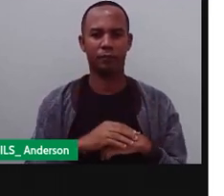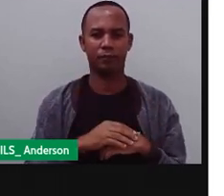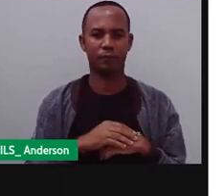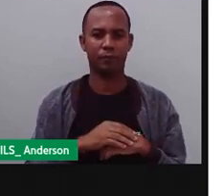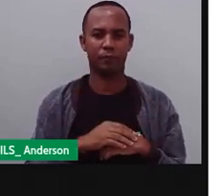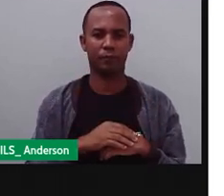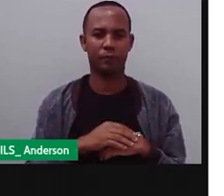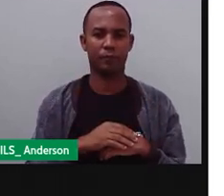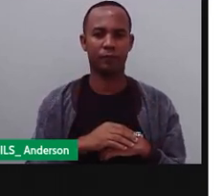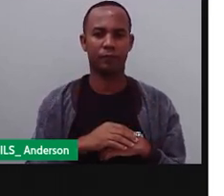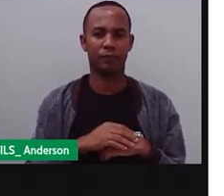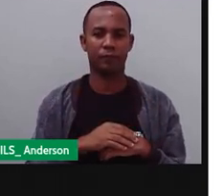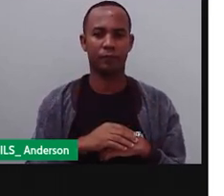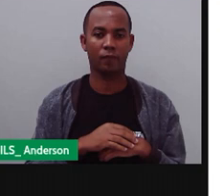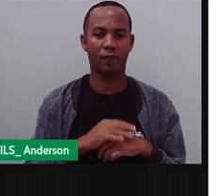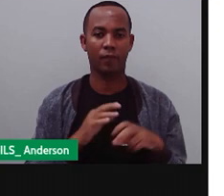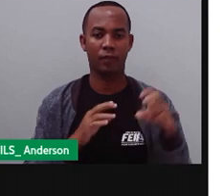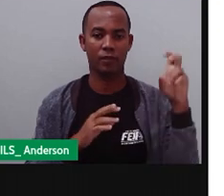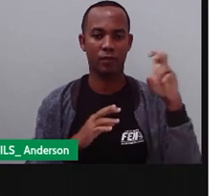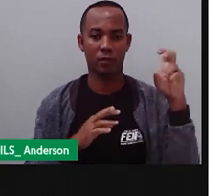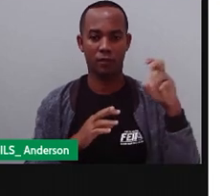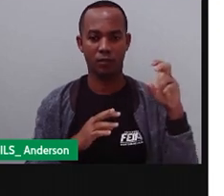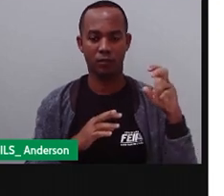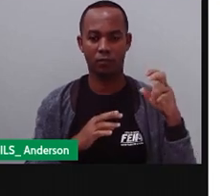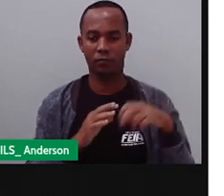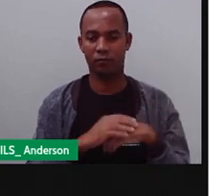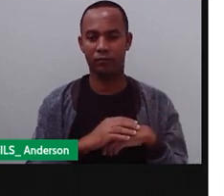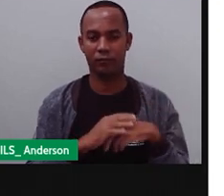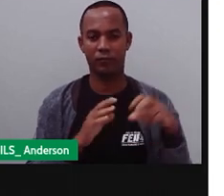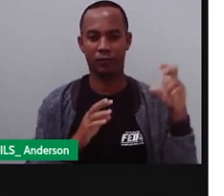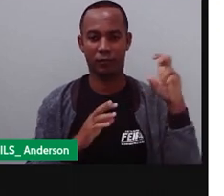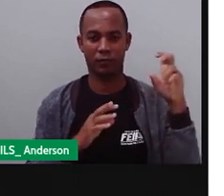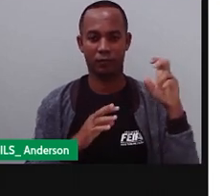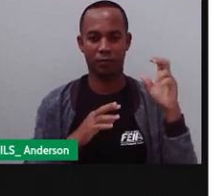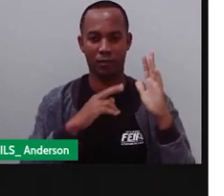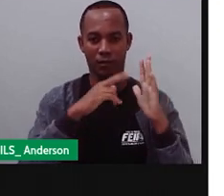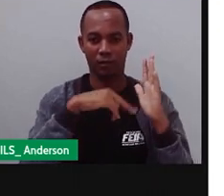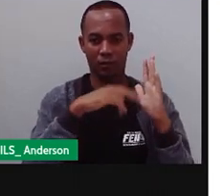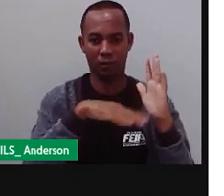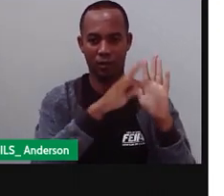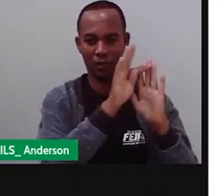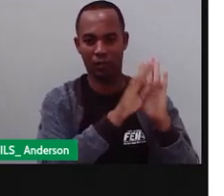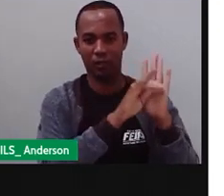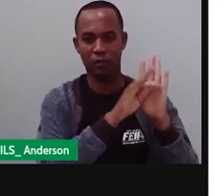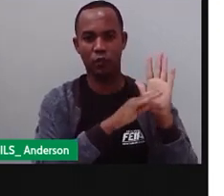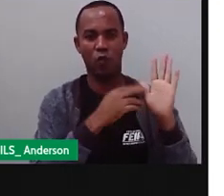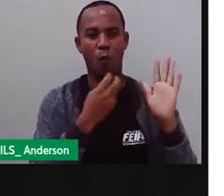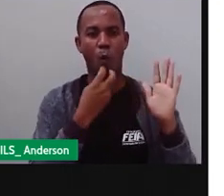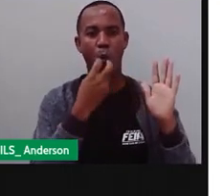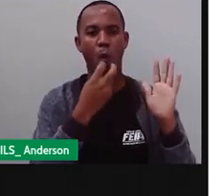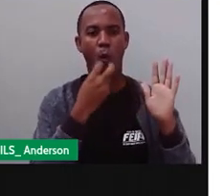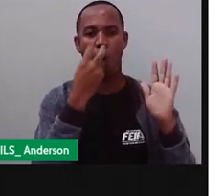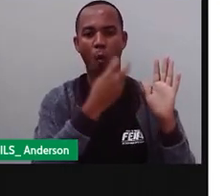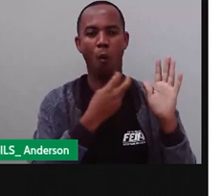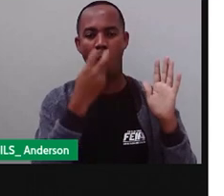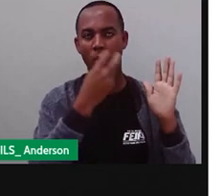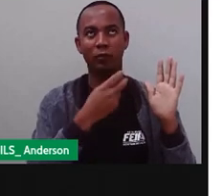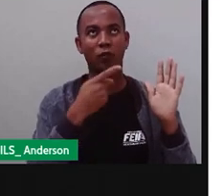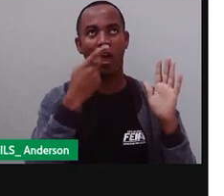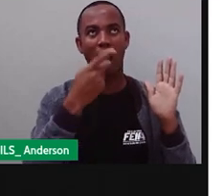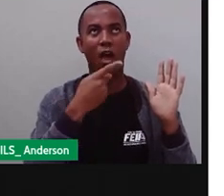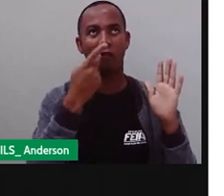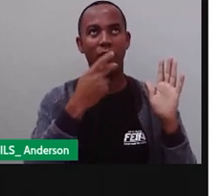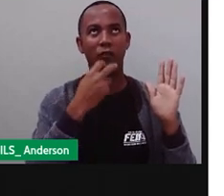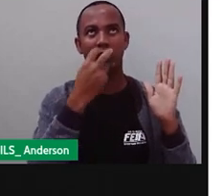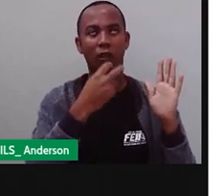número 5, evite seu texto, ou desculpa, leia seu texto em voz alta. Então, terminei tudo, eu